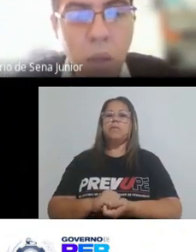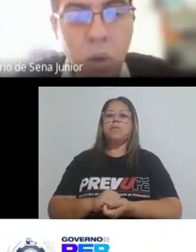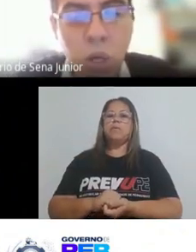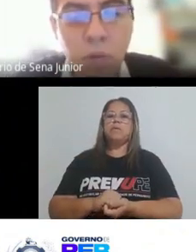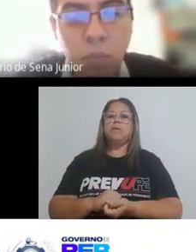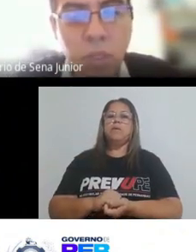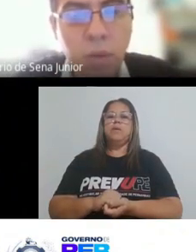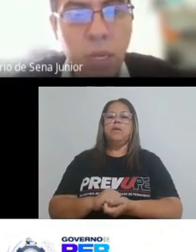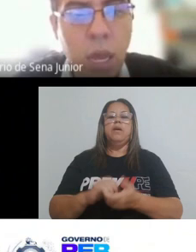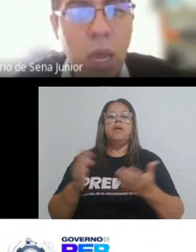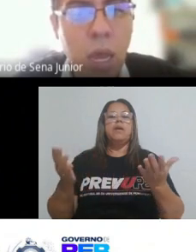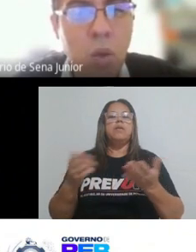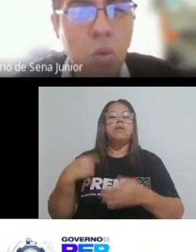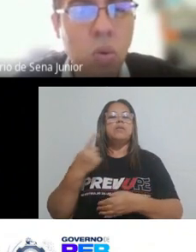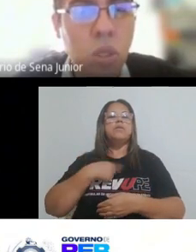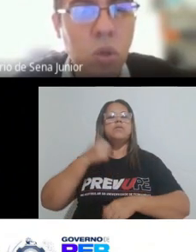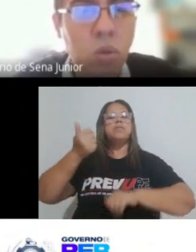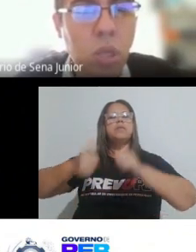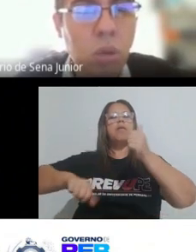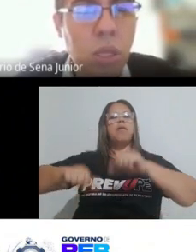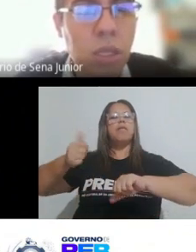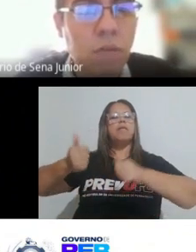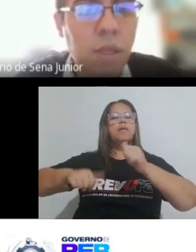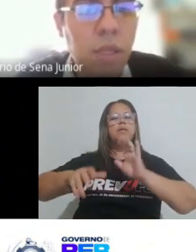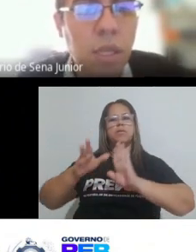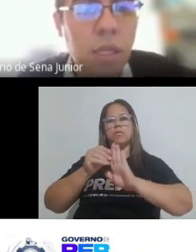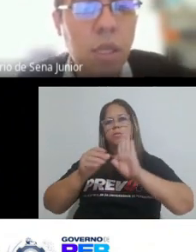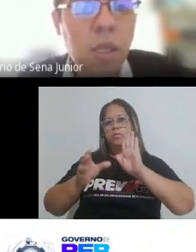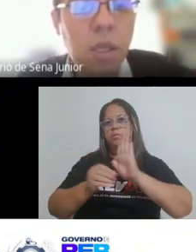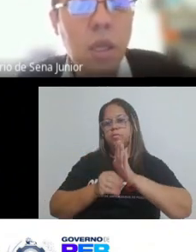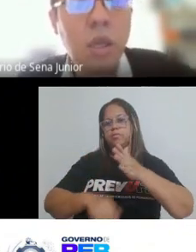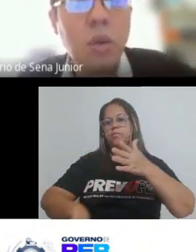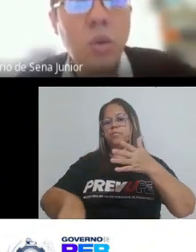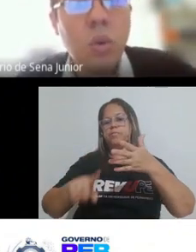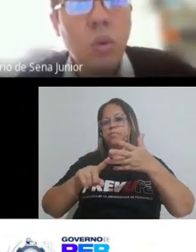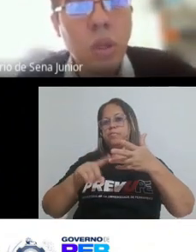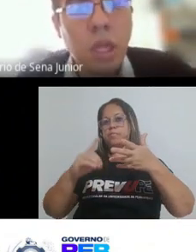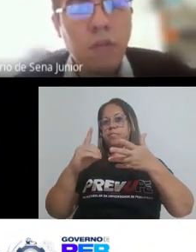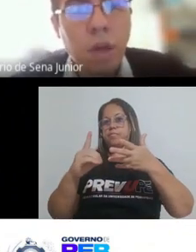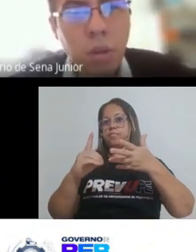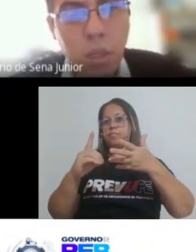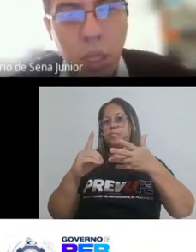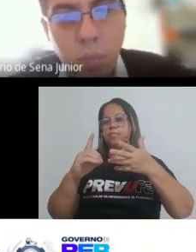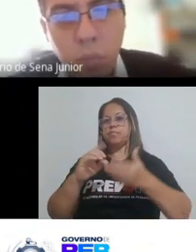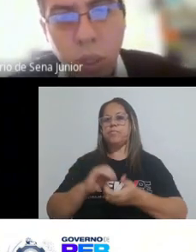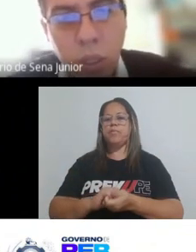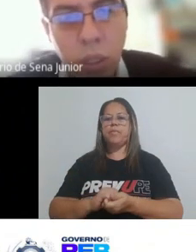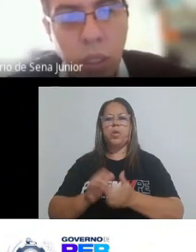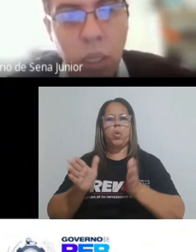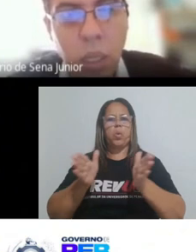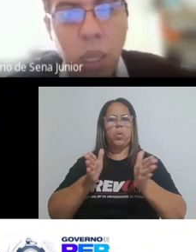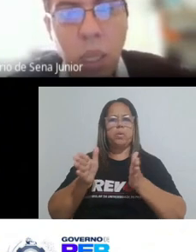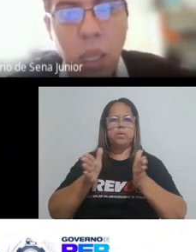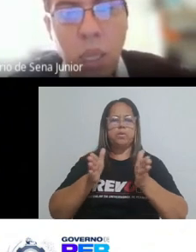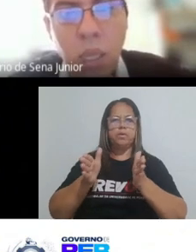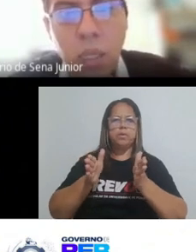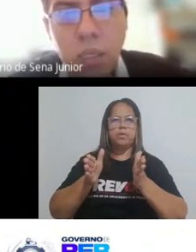Agora, vamos avaliar o conteúdo da alternativa D. que o intervalo de tempo entre